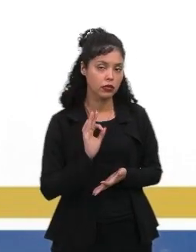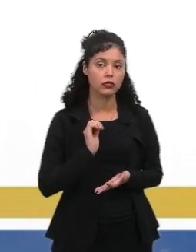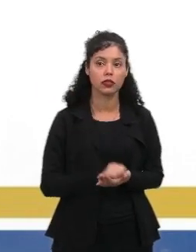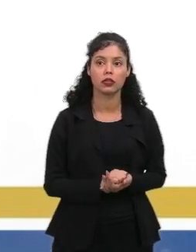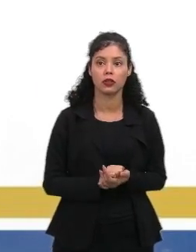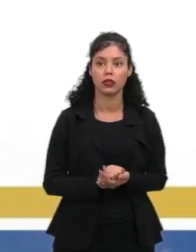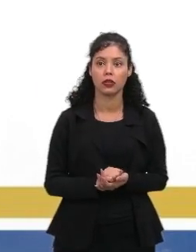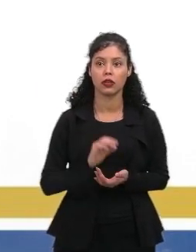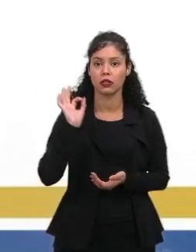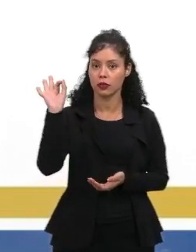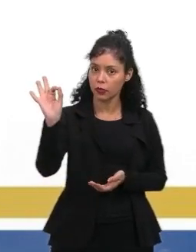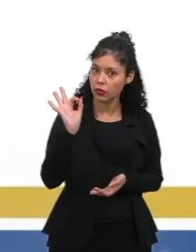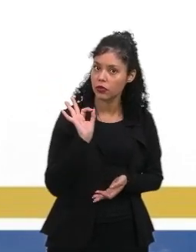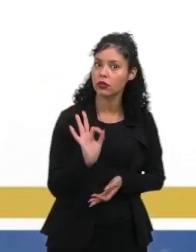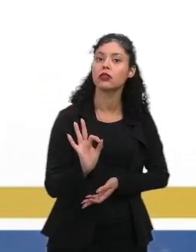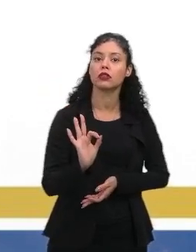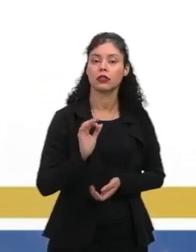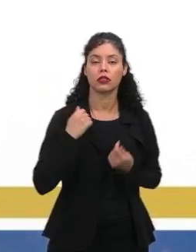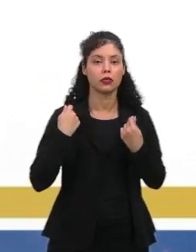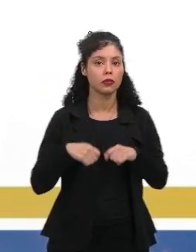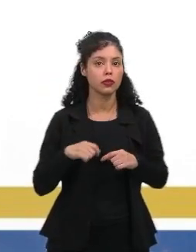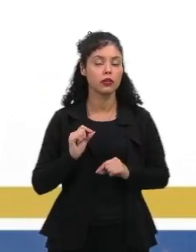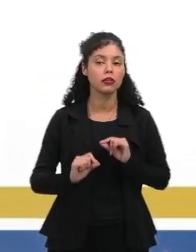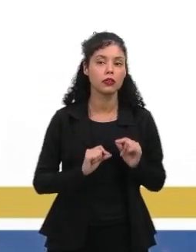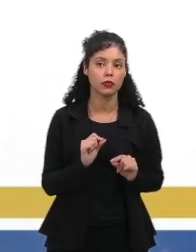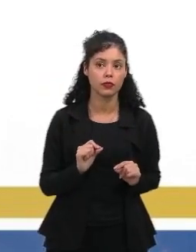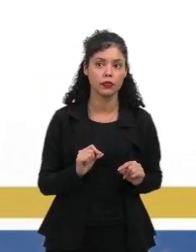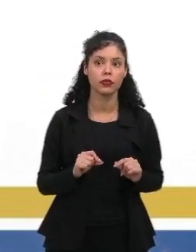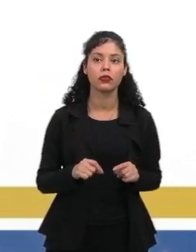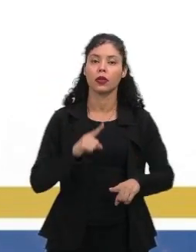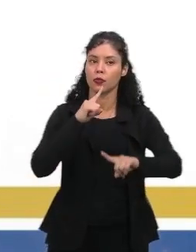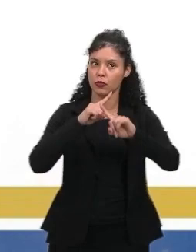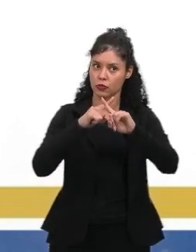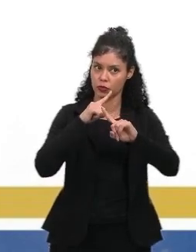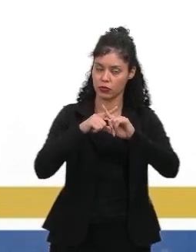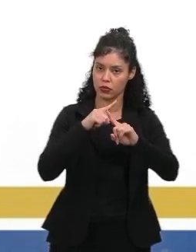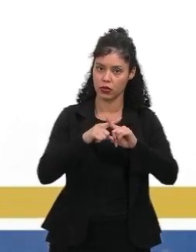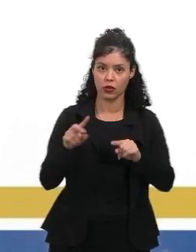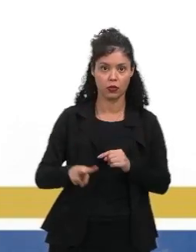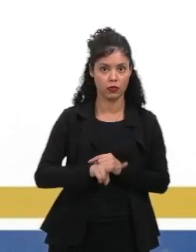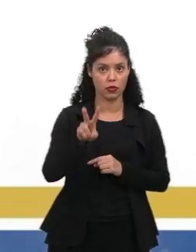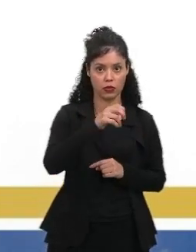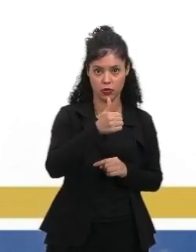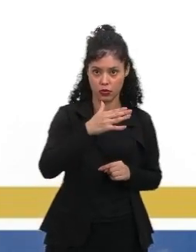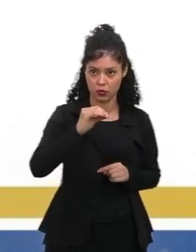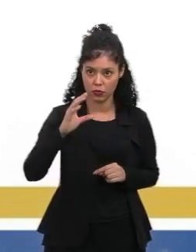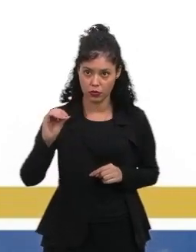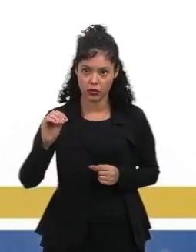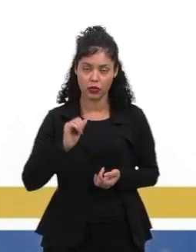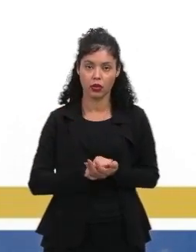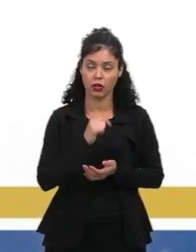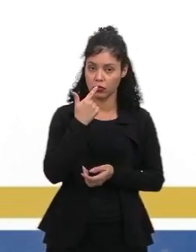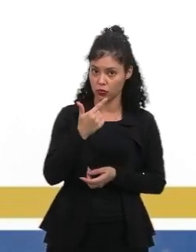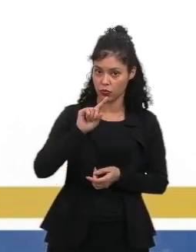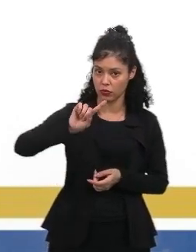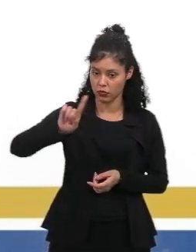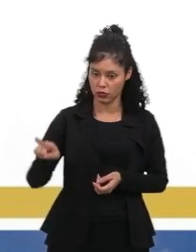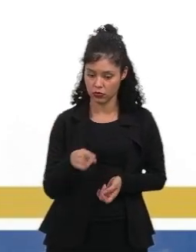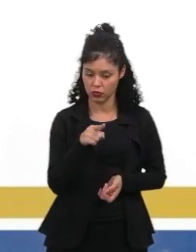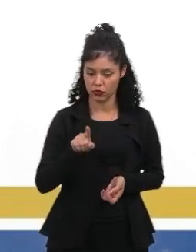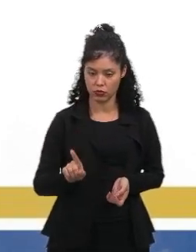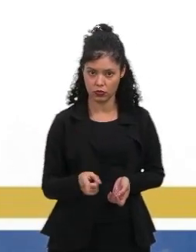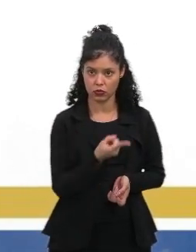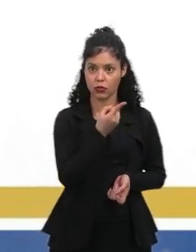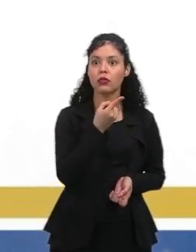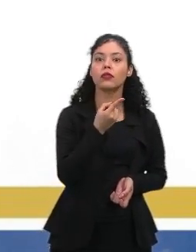o próprio nome já fala, porcentagem, por 100, né? Então, você vai multiplicar esse valor por 100, a vírgula vai andar 2 casas para a direita,